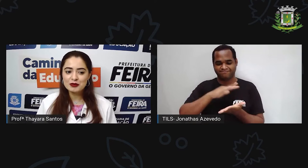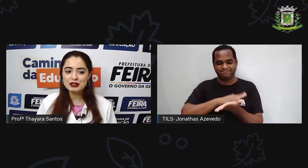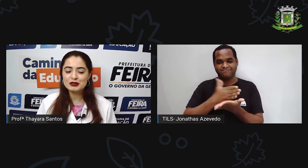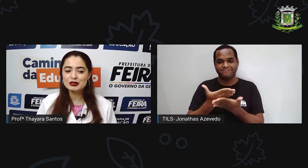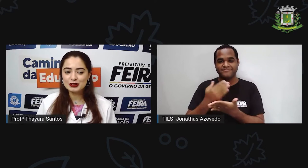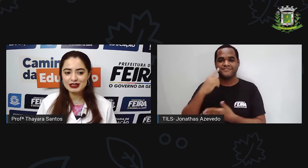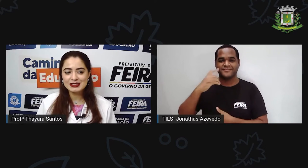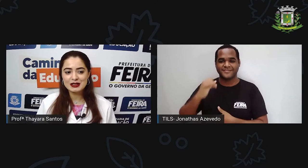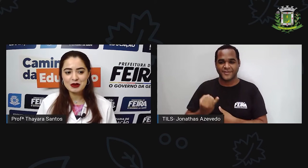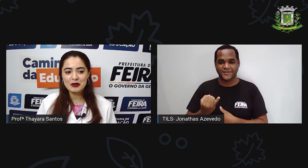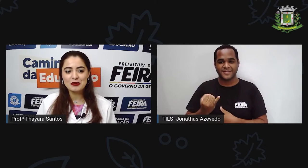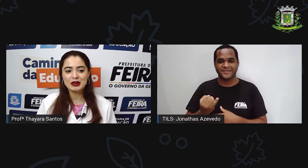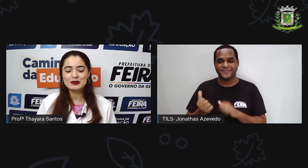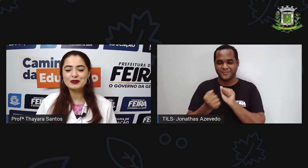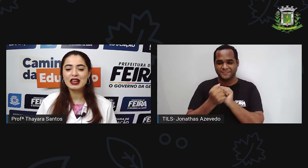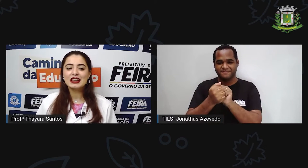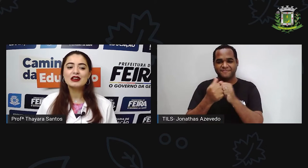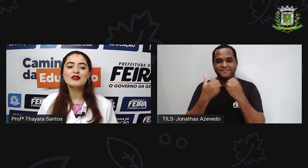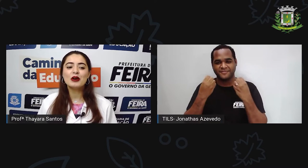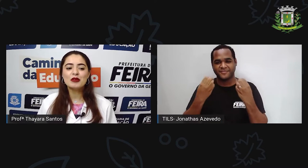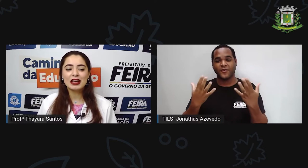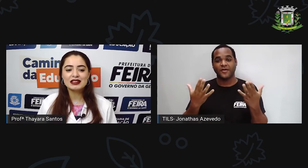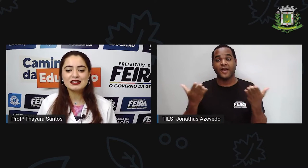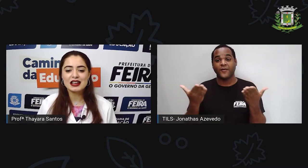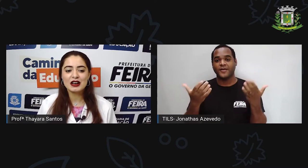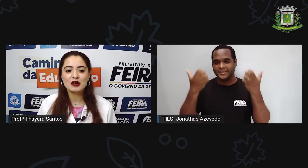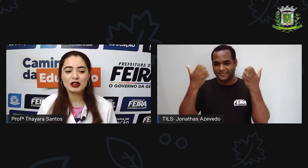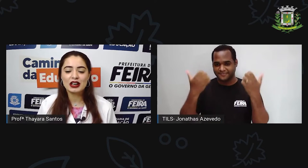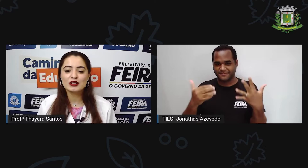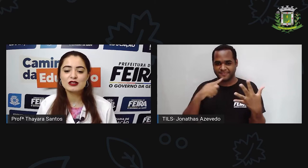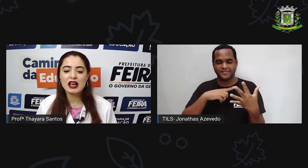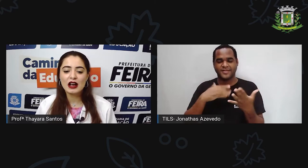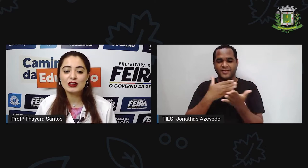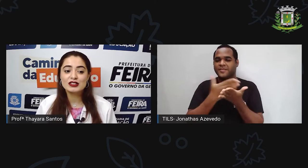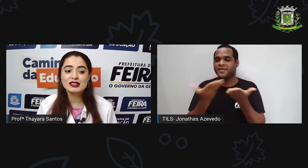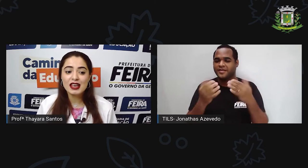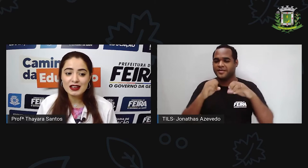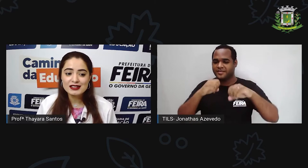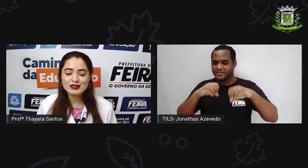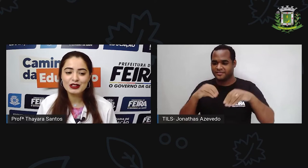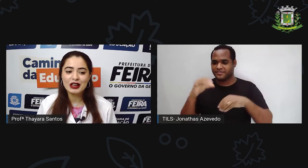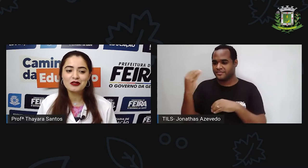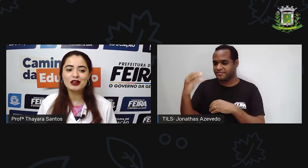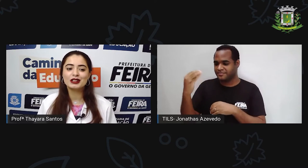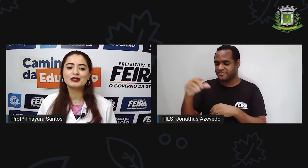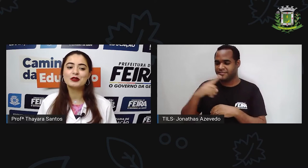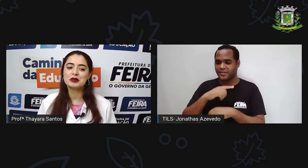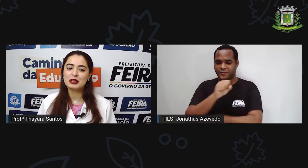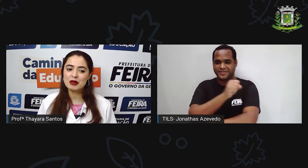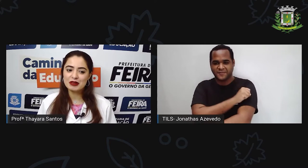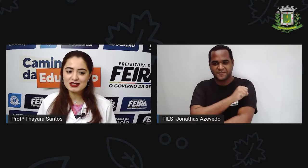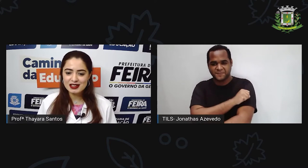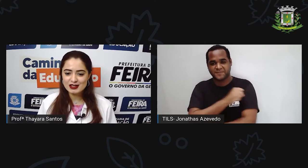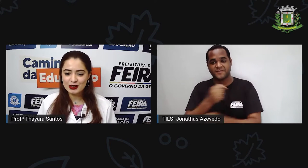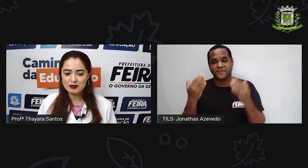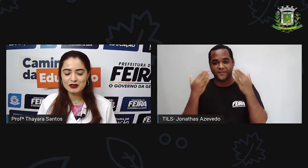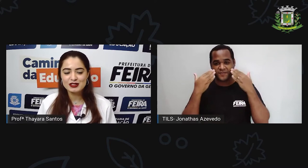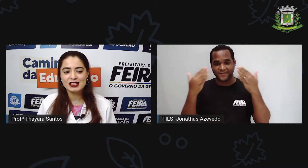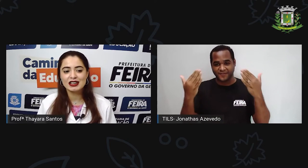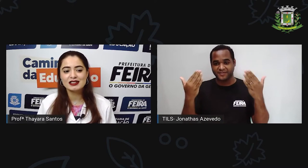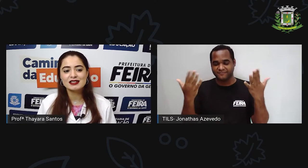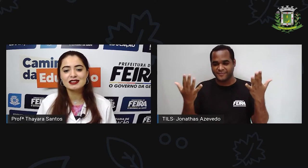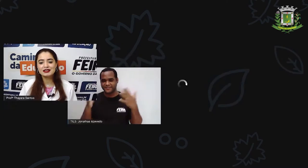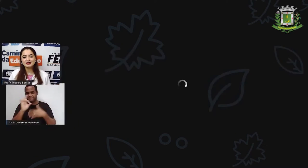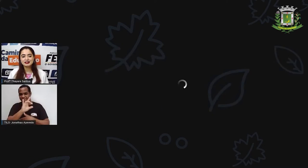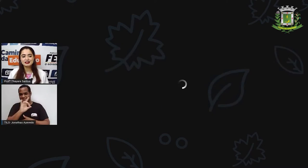nosso intérprete, o Jonatas, também comigo. Então vamos lá iniciar agora a nossa aula de ciências do oitavo ano. Vou botar minha apresentação aqui para